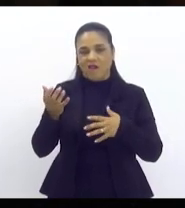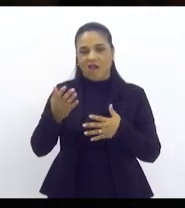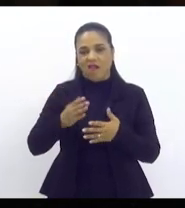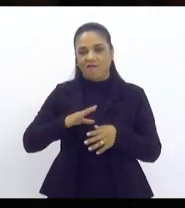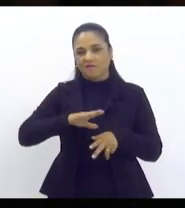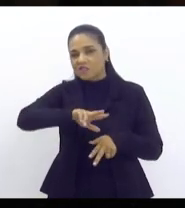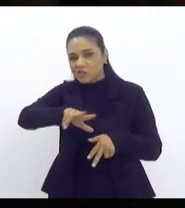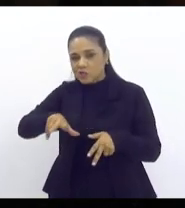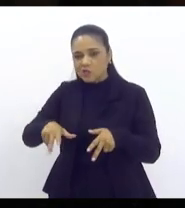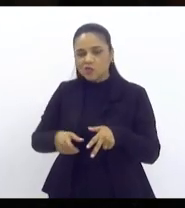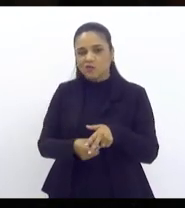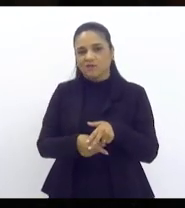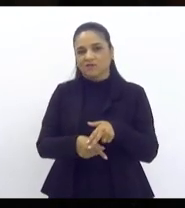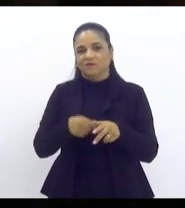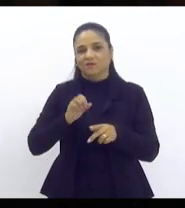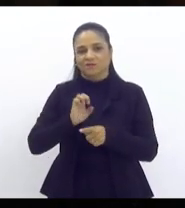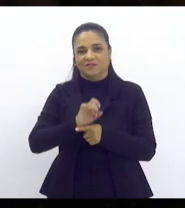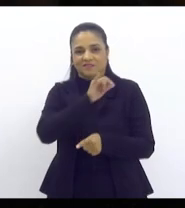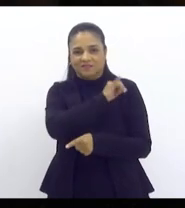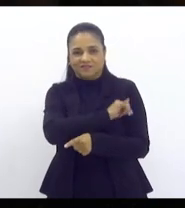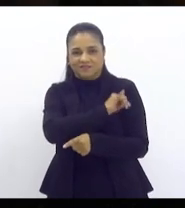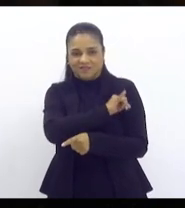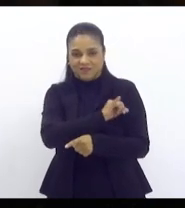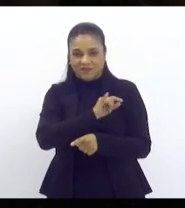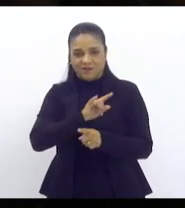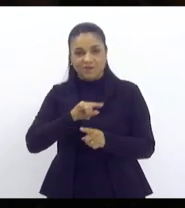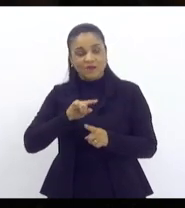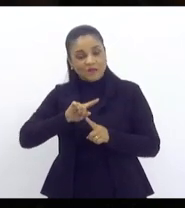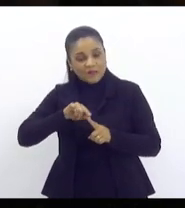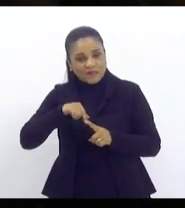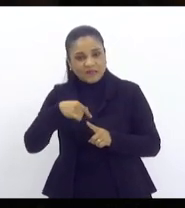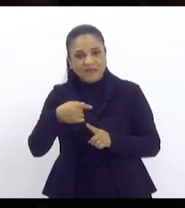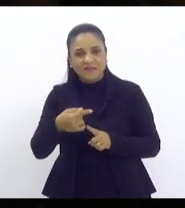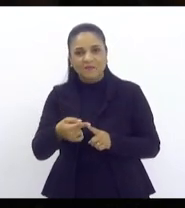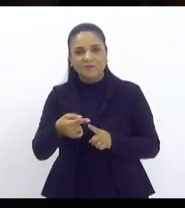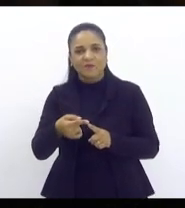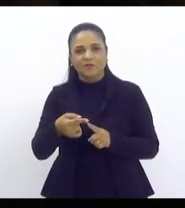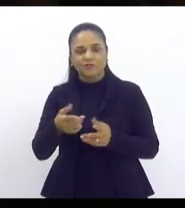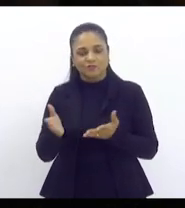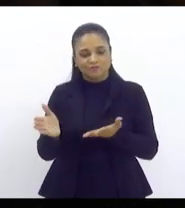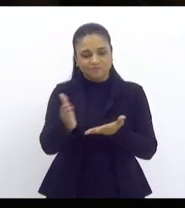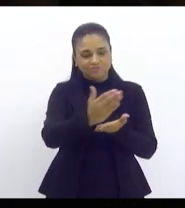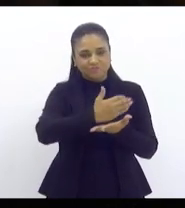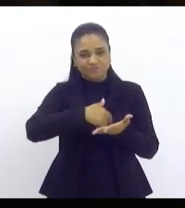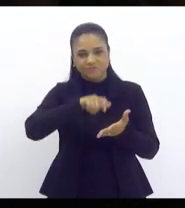do Rio de Janeiro depois de subtrair recursos do seu